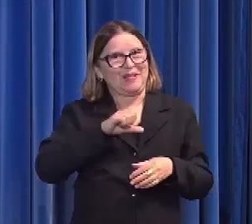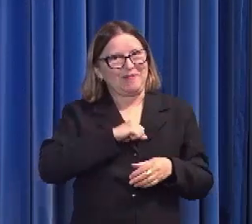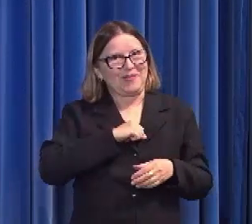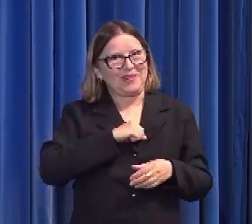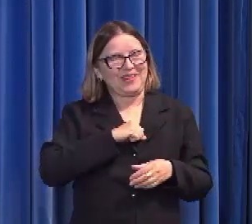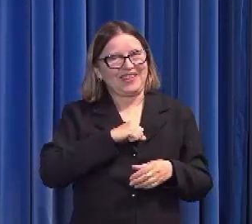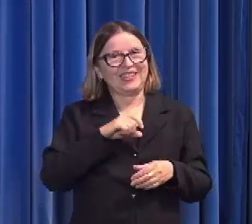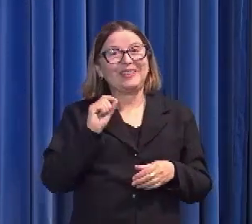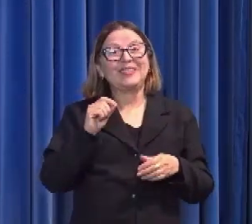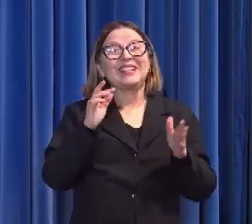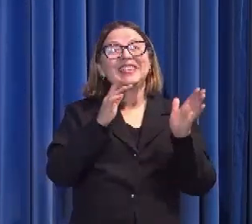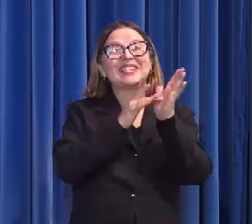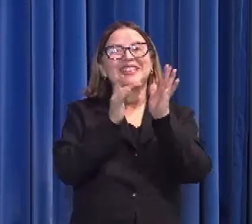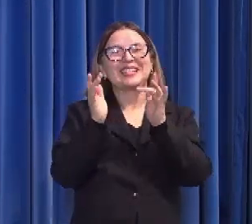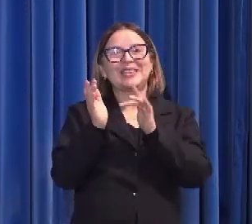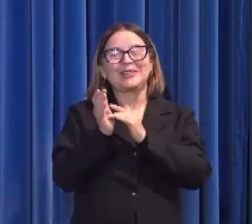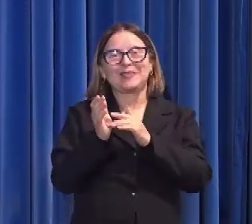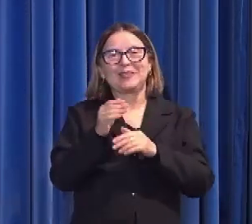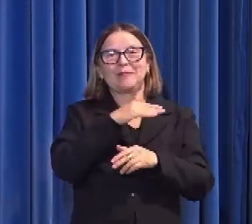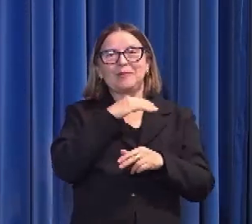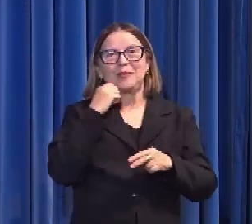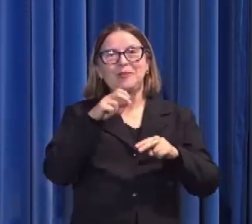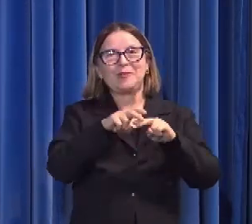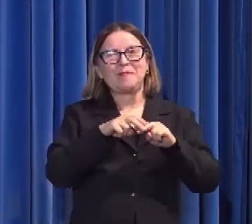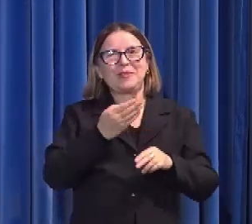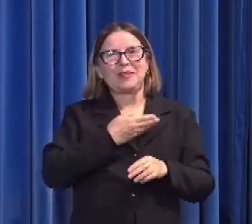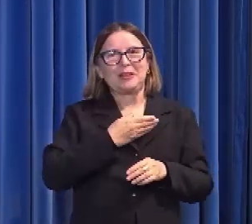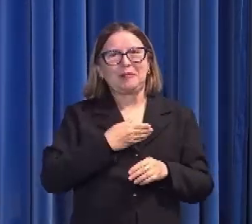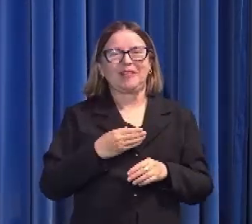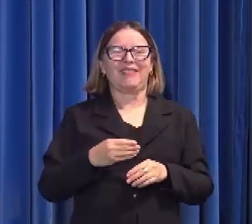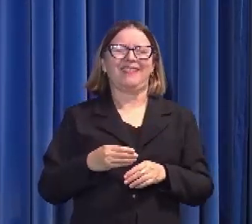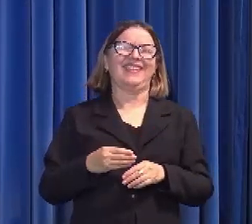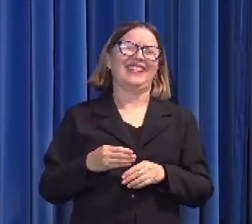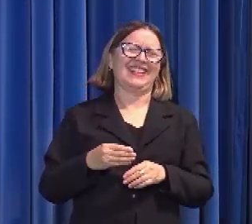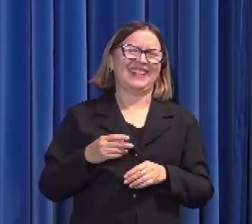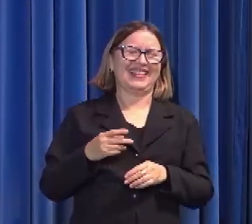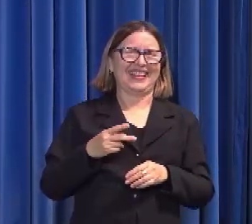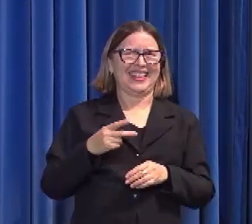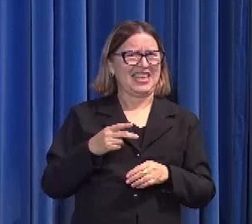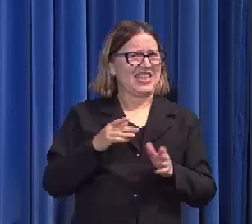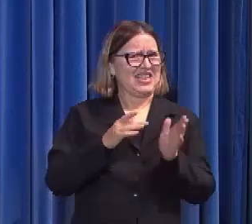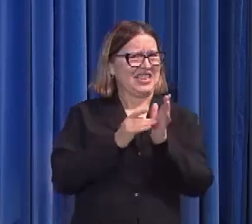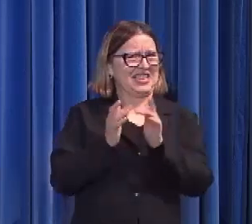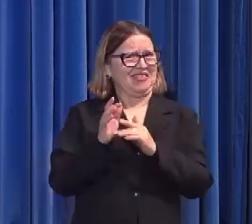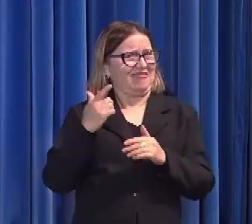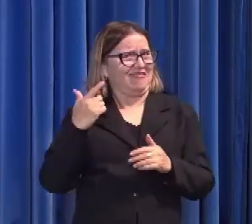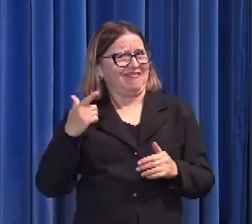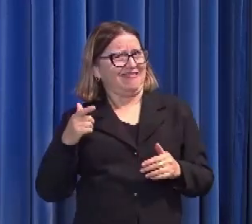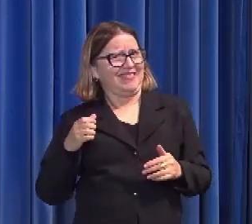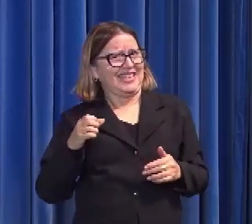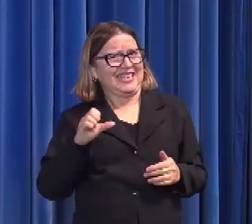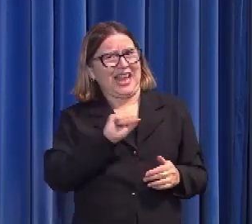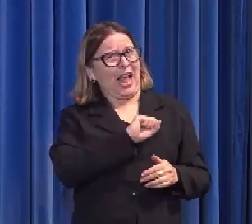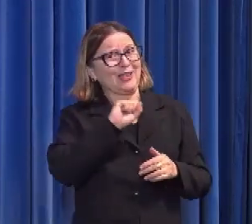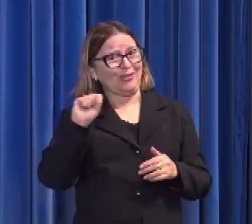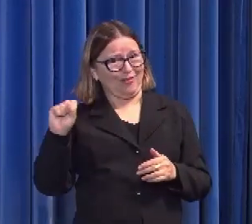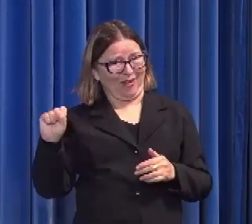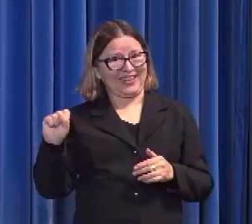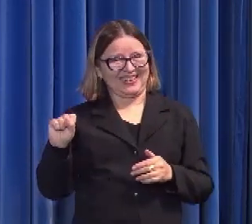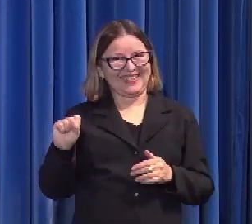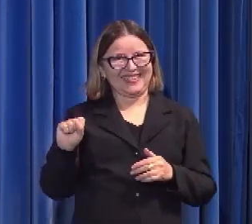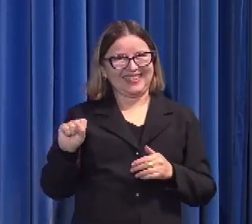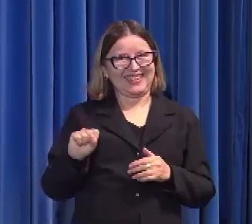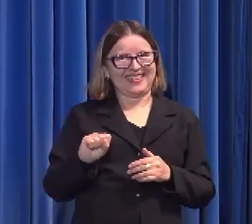E é porque Jesus não tinha sogra por isso que ele falou isso pois é